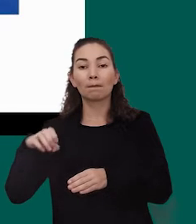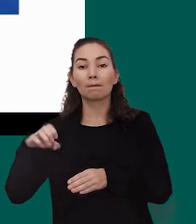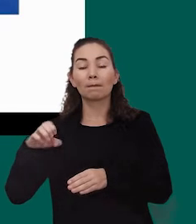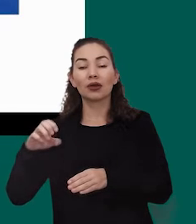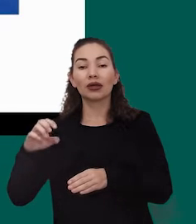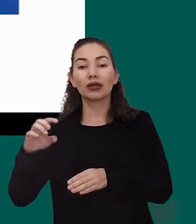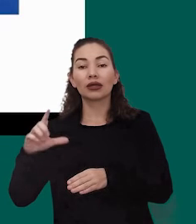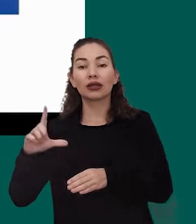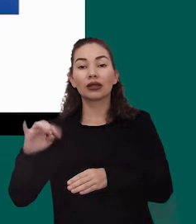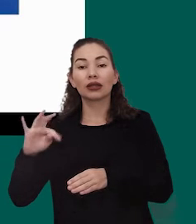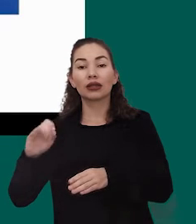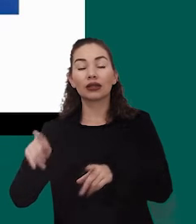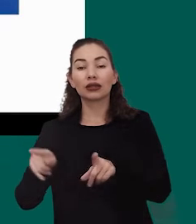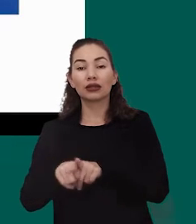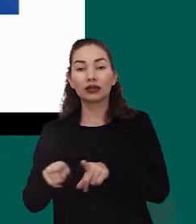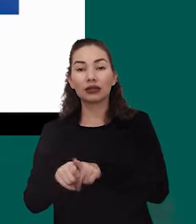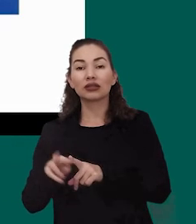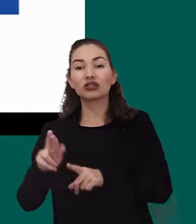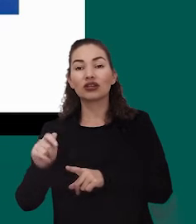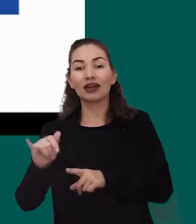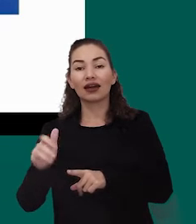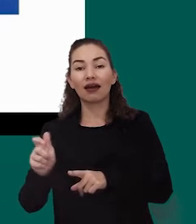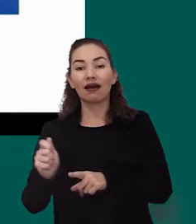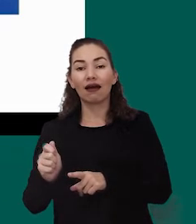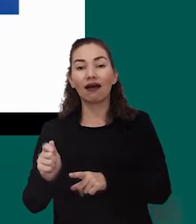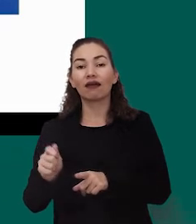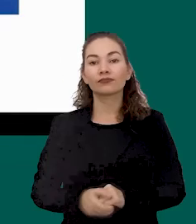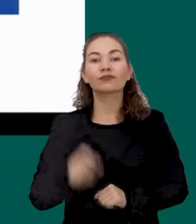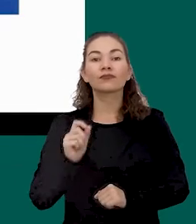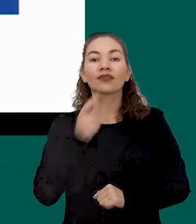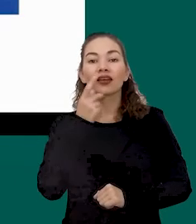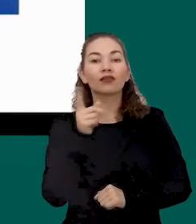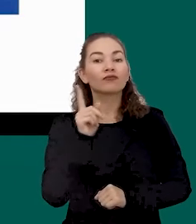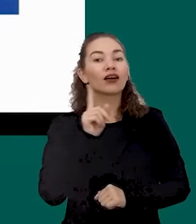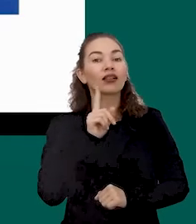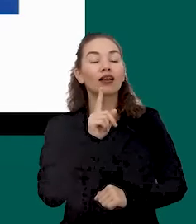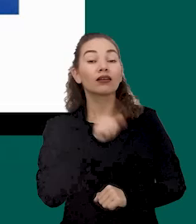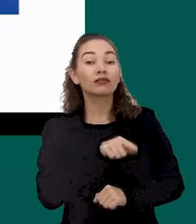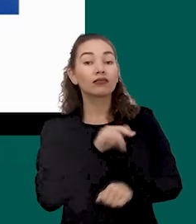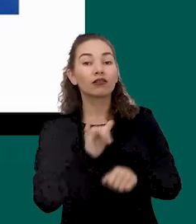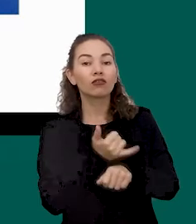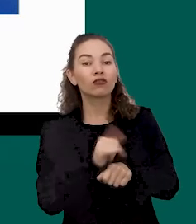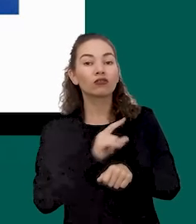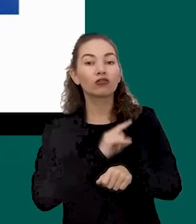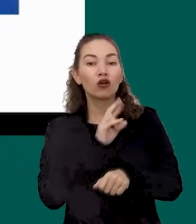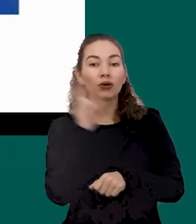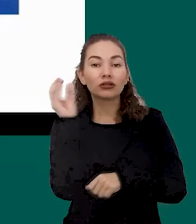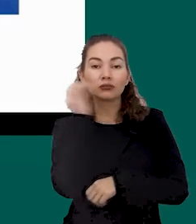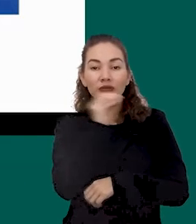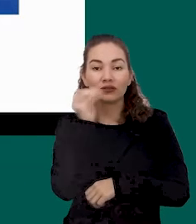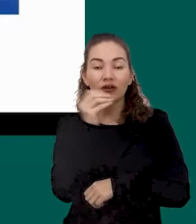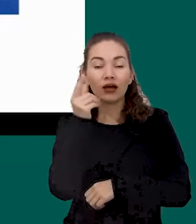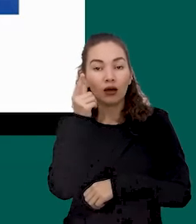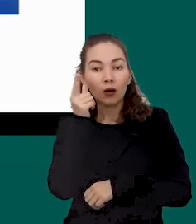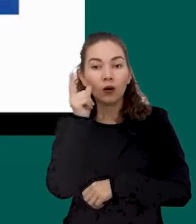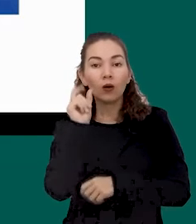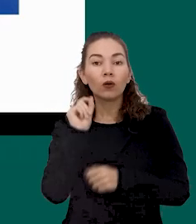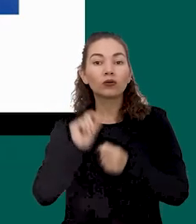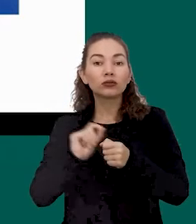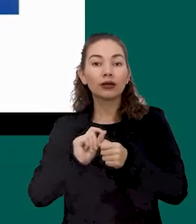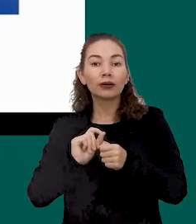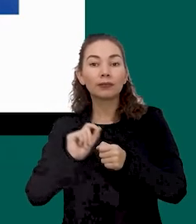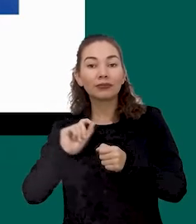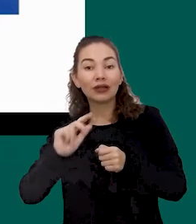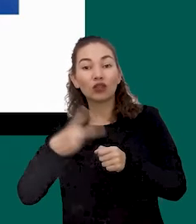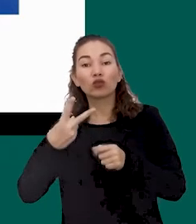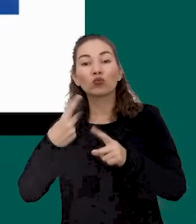influenza, hepatite A e raiva. O que fala contra essa estratégia? Uma resposta fraca, que pode ser necessário um reforço, e aqui como exemplos da